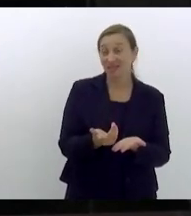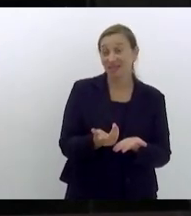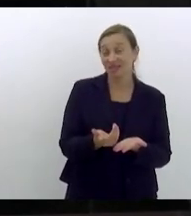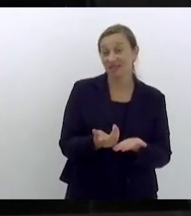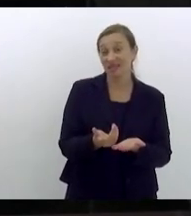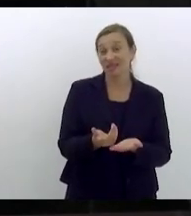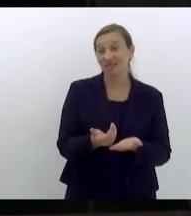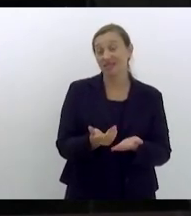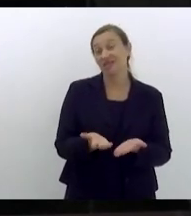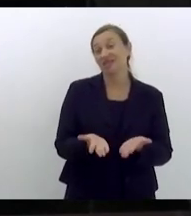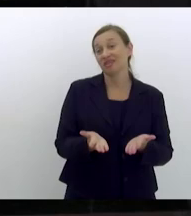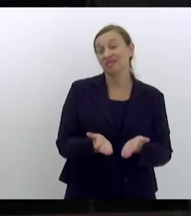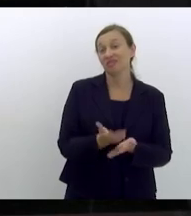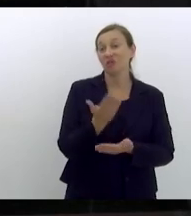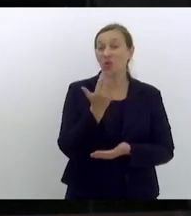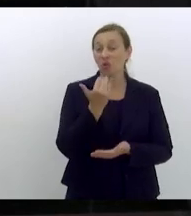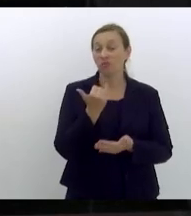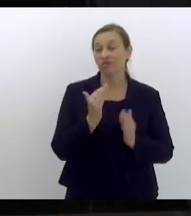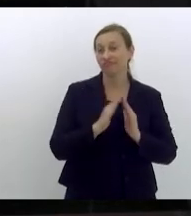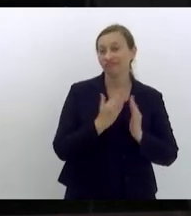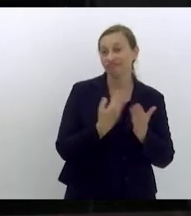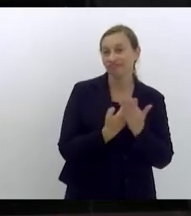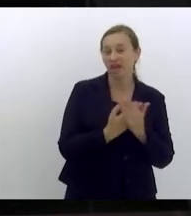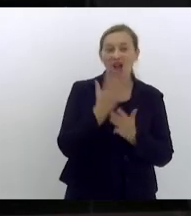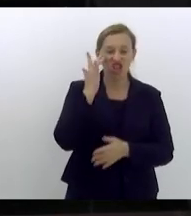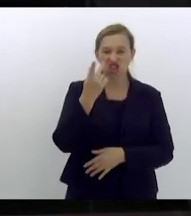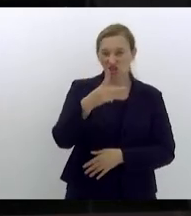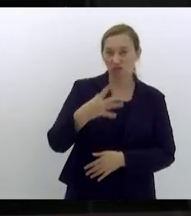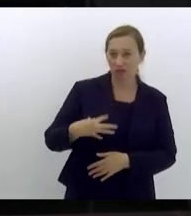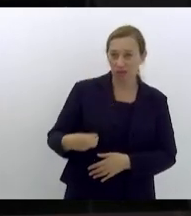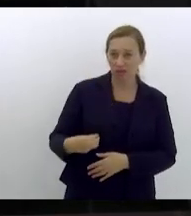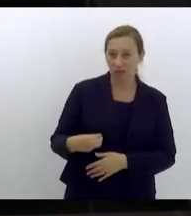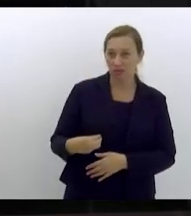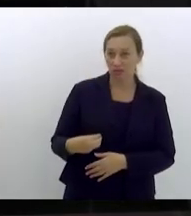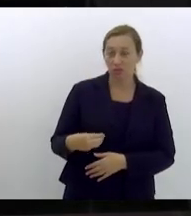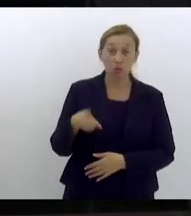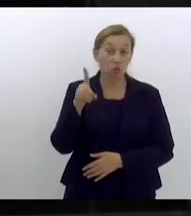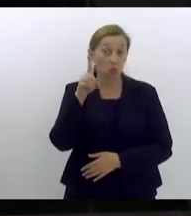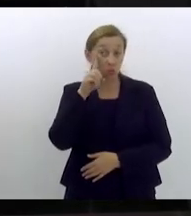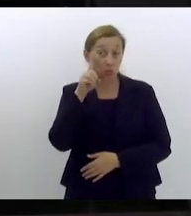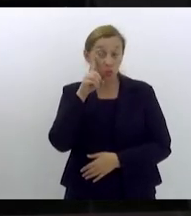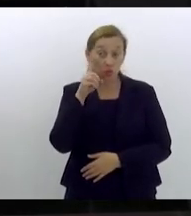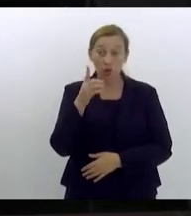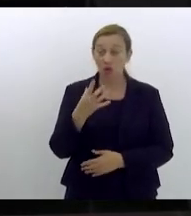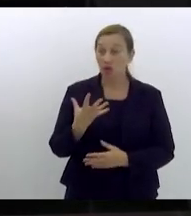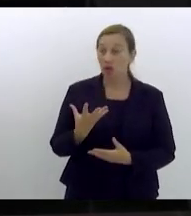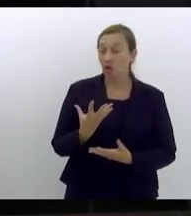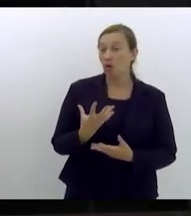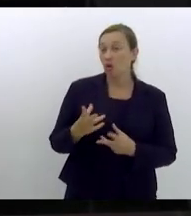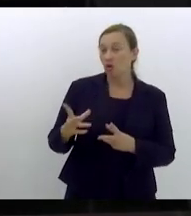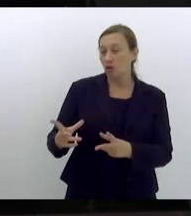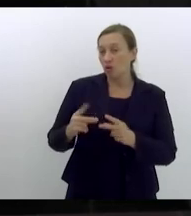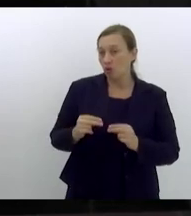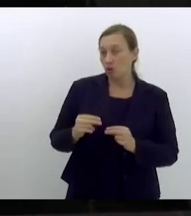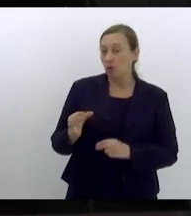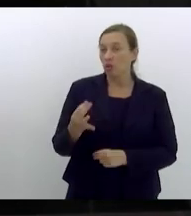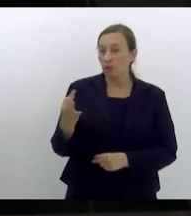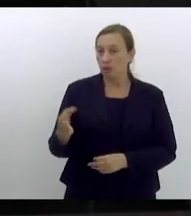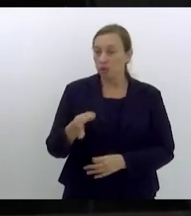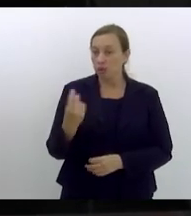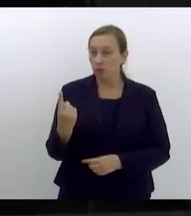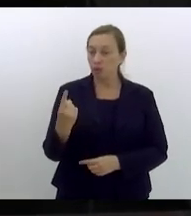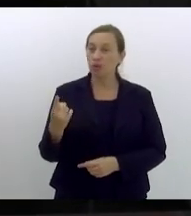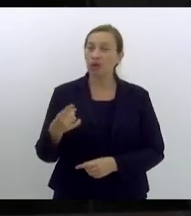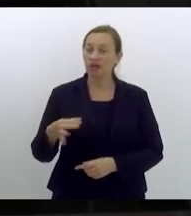programa nacional de alimentação escolar porque achava que o teu filho por dia merecia comendo o valor de menos de um real E